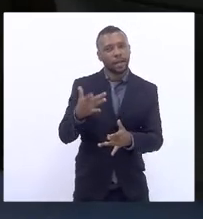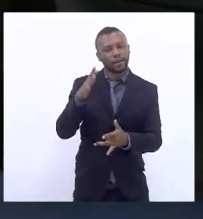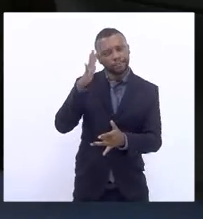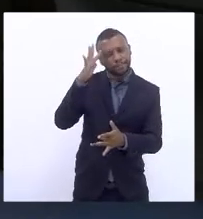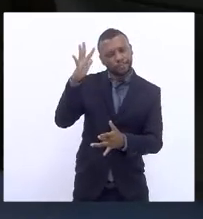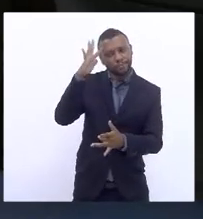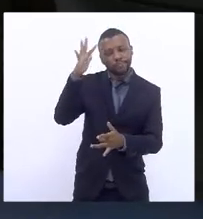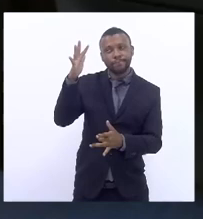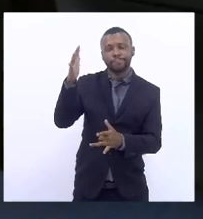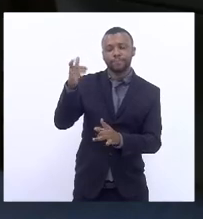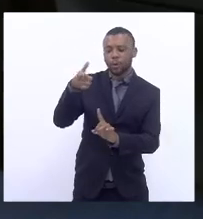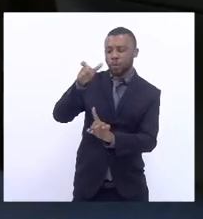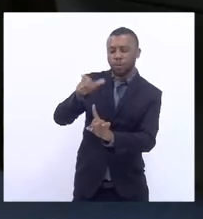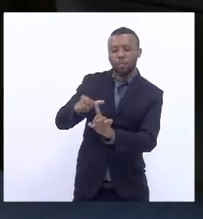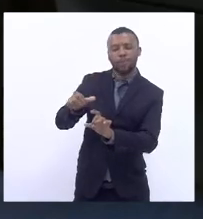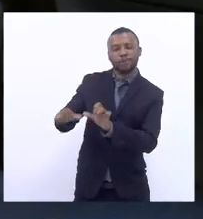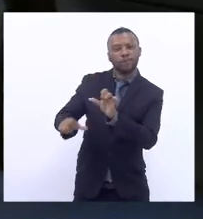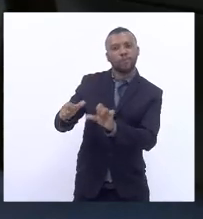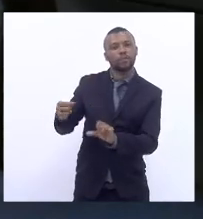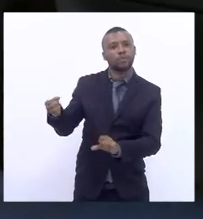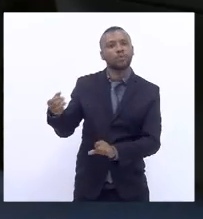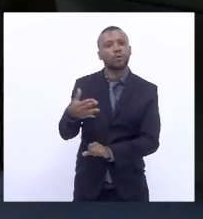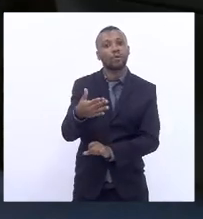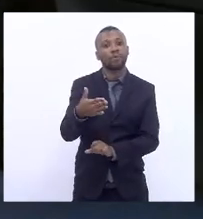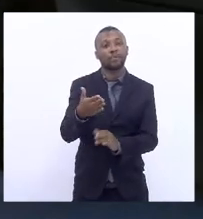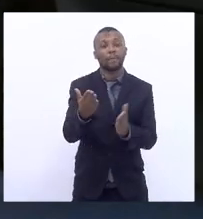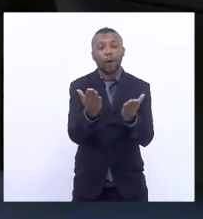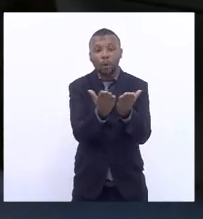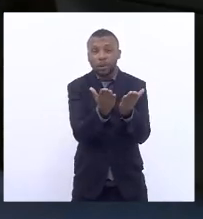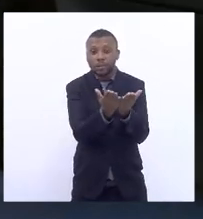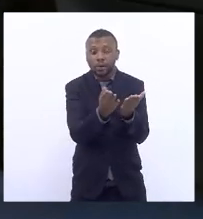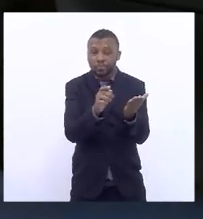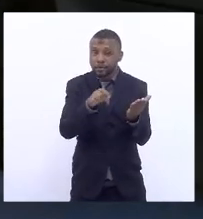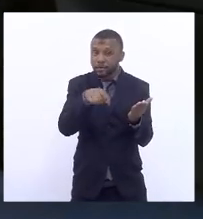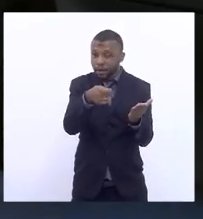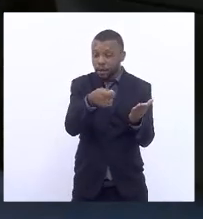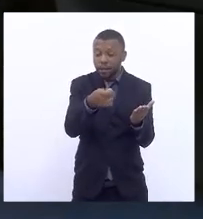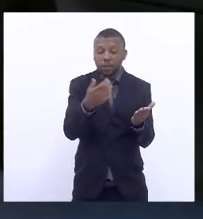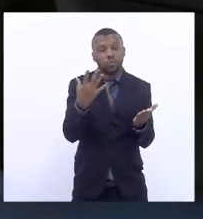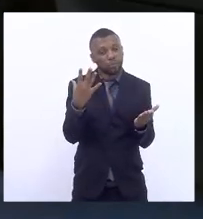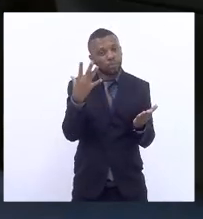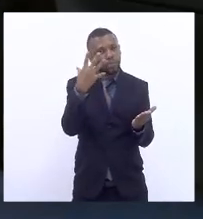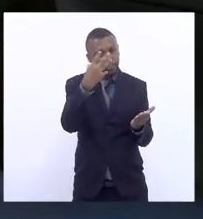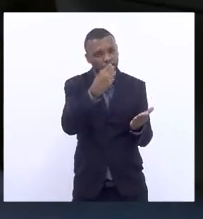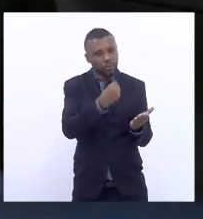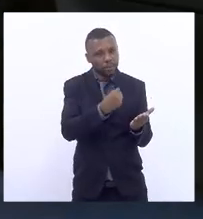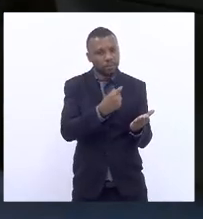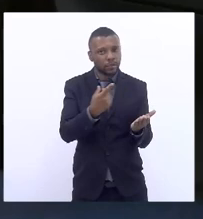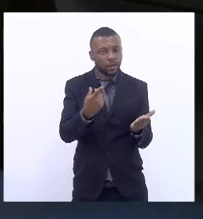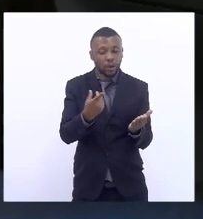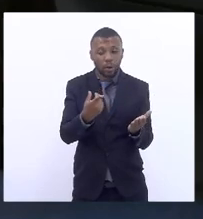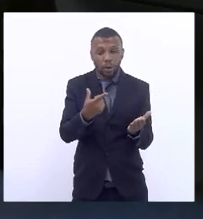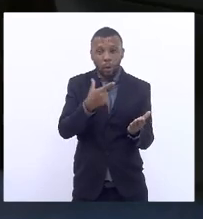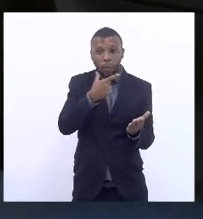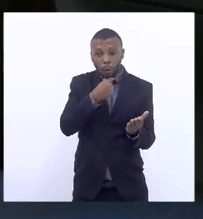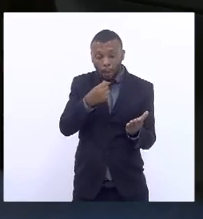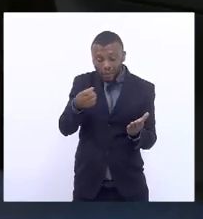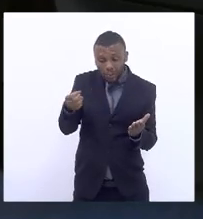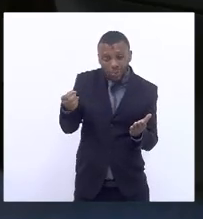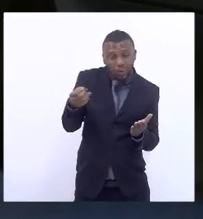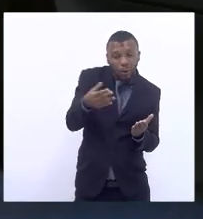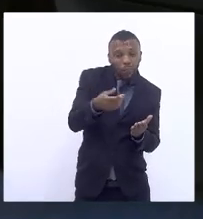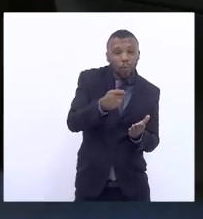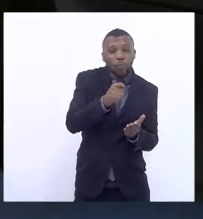novo. Para os cristãos, essa palavra é muito bonita, é de São Paulo. Um homem novo, sem contradições, sem